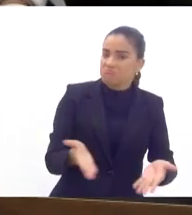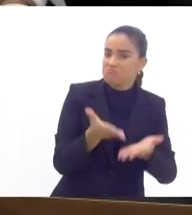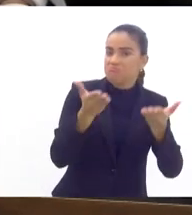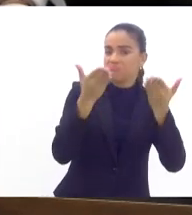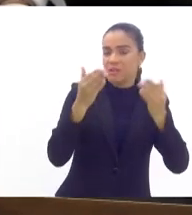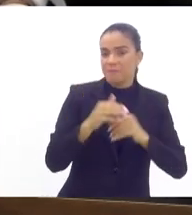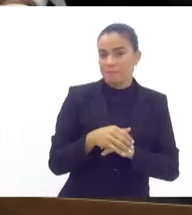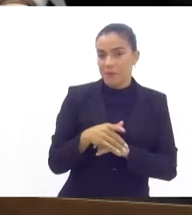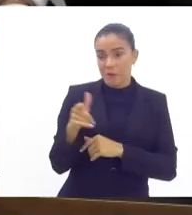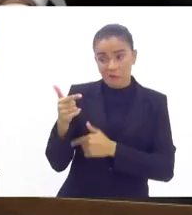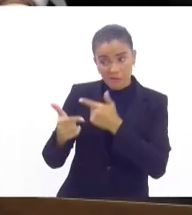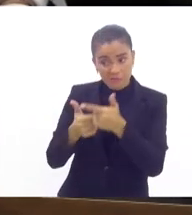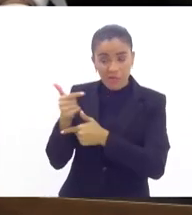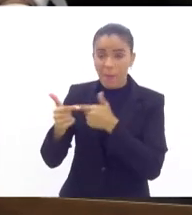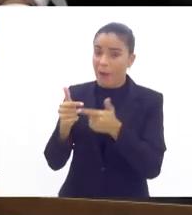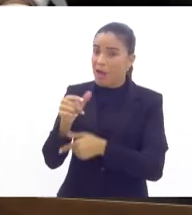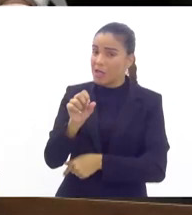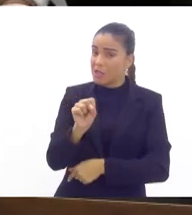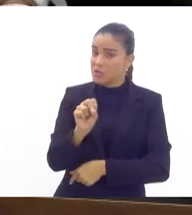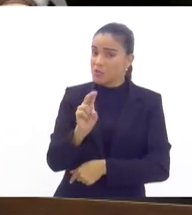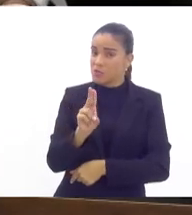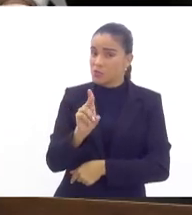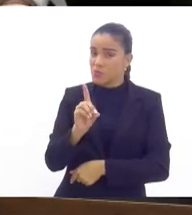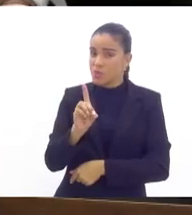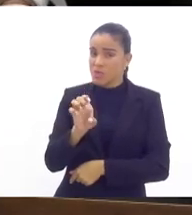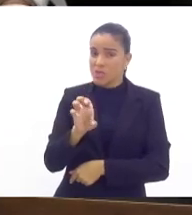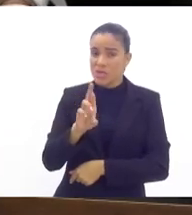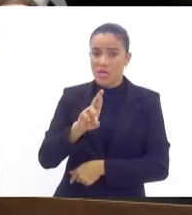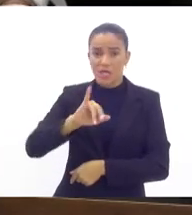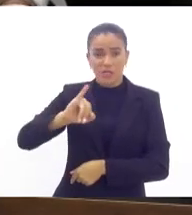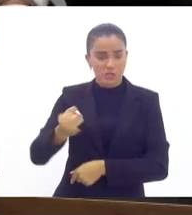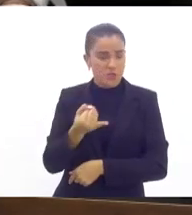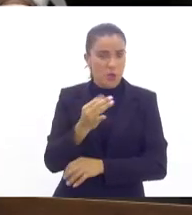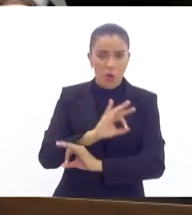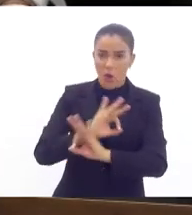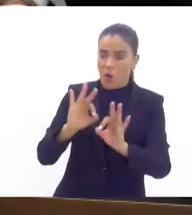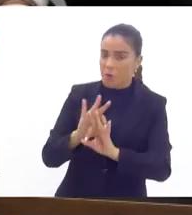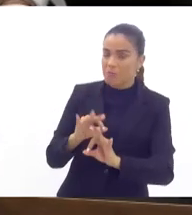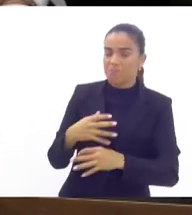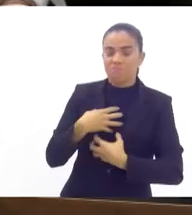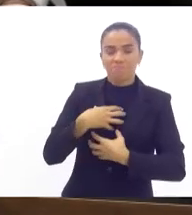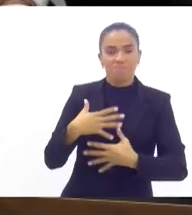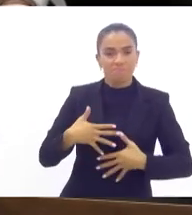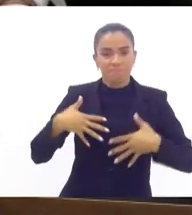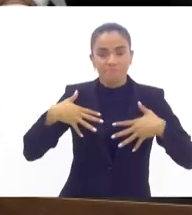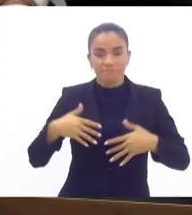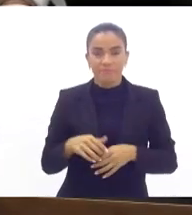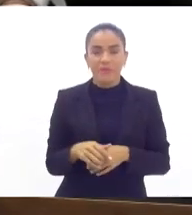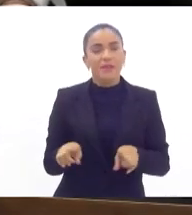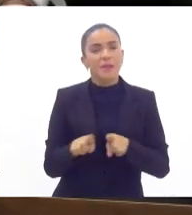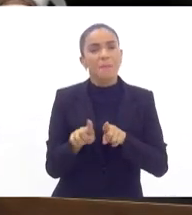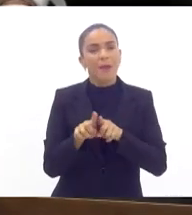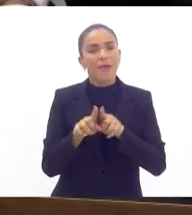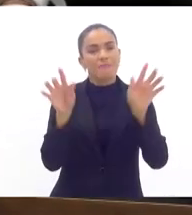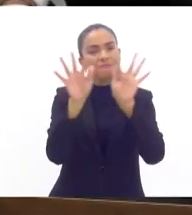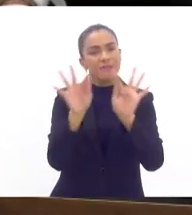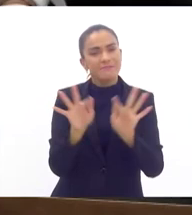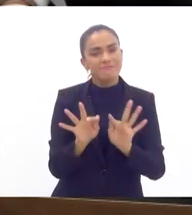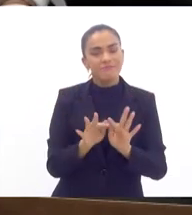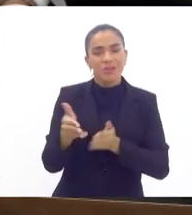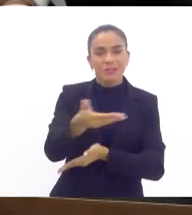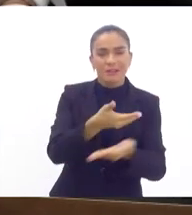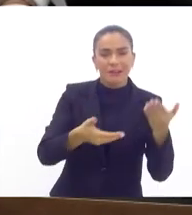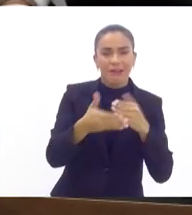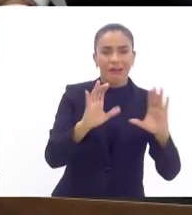maestria o trabalho lá na frente da sudeste que muito nos honra fico muito também muito feliz com essa integração das comissões Deputado